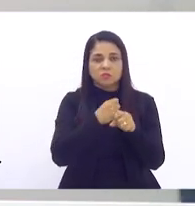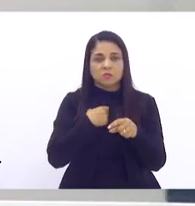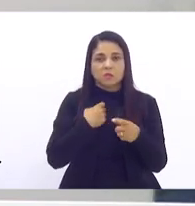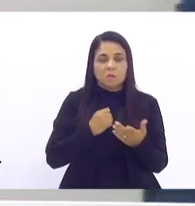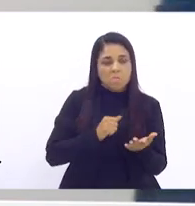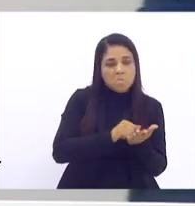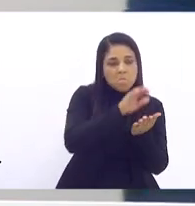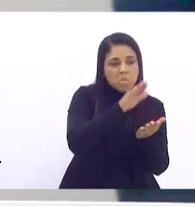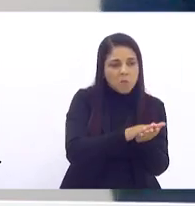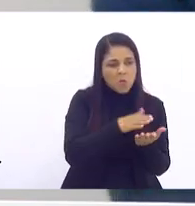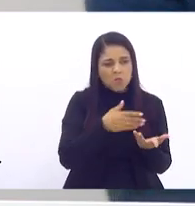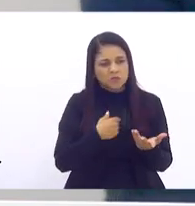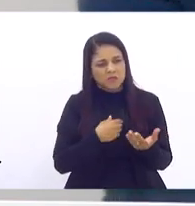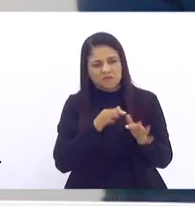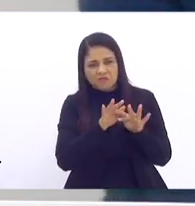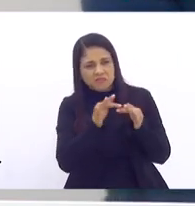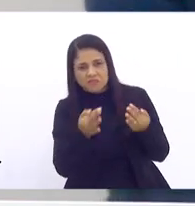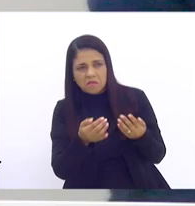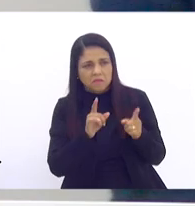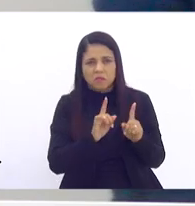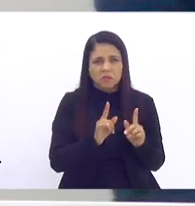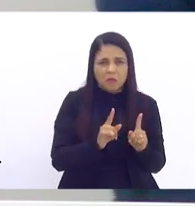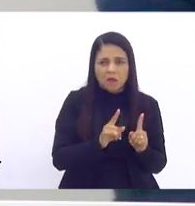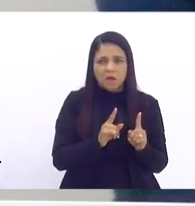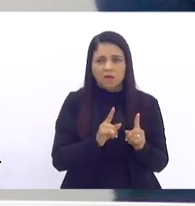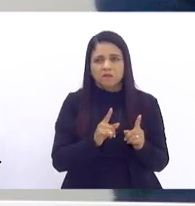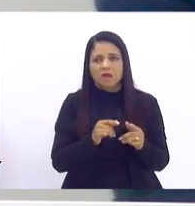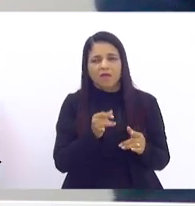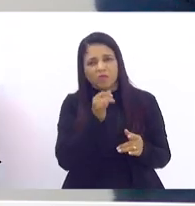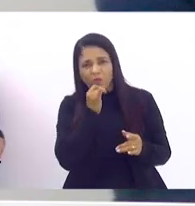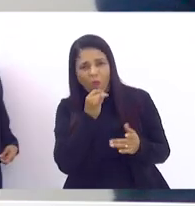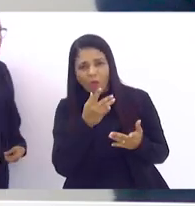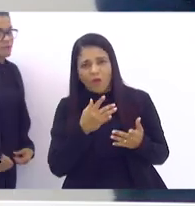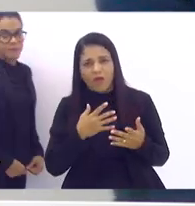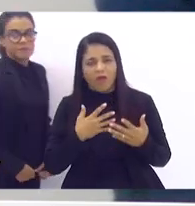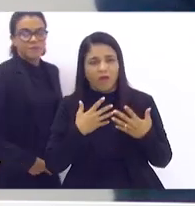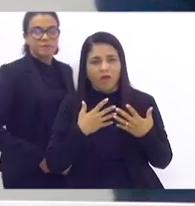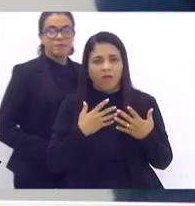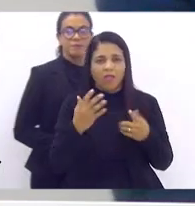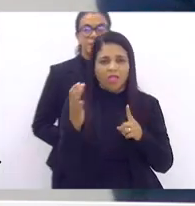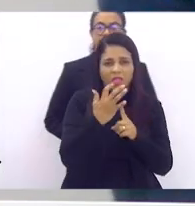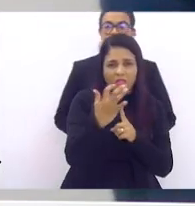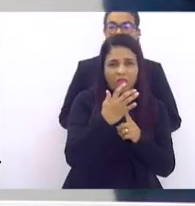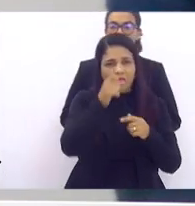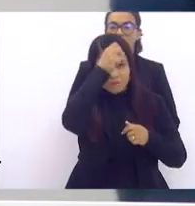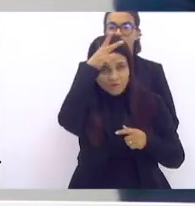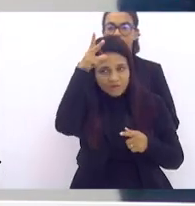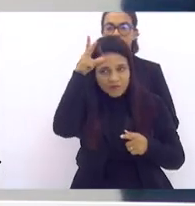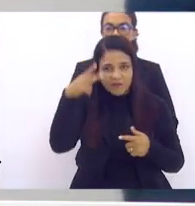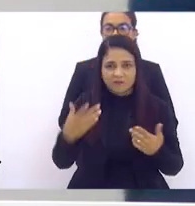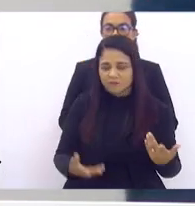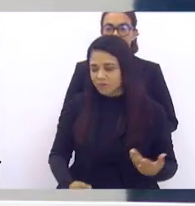não foi um processo simplificado Ou seja que que não teve dolo ficar enchendo o saco de prefeito que tem cidade pequena